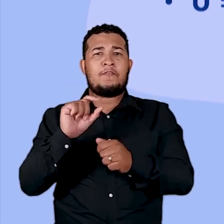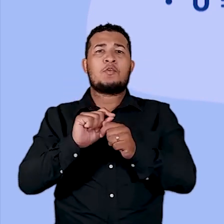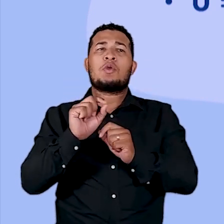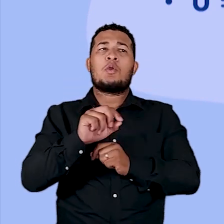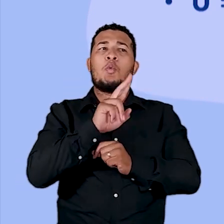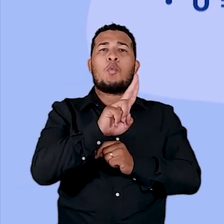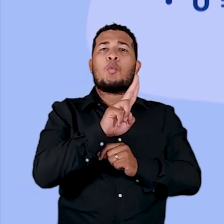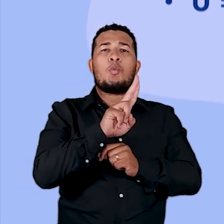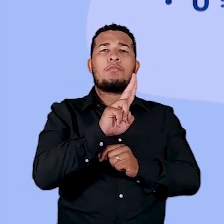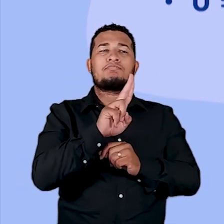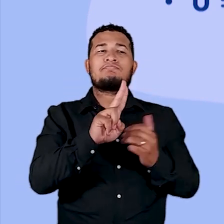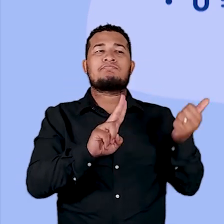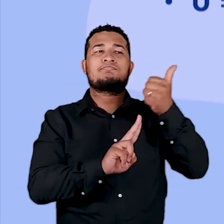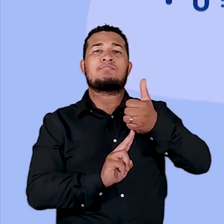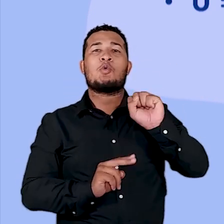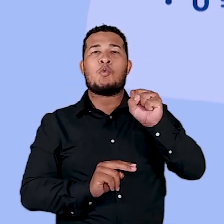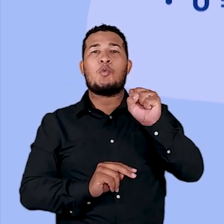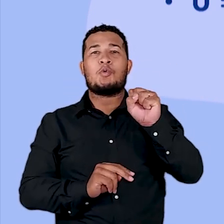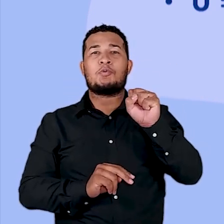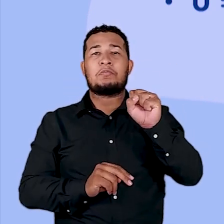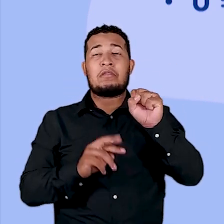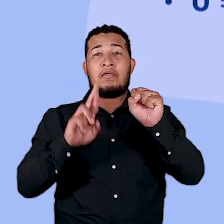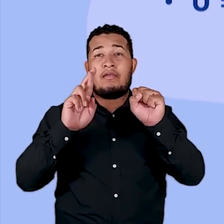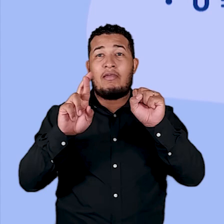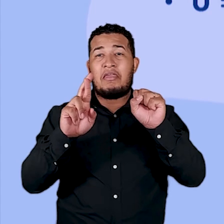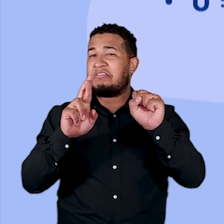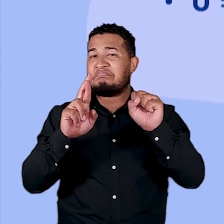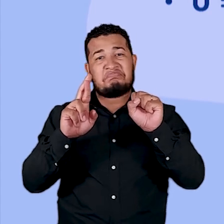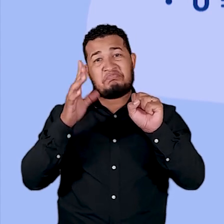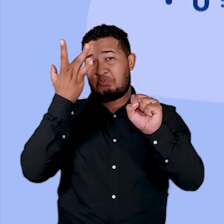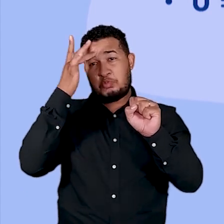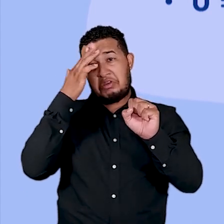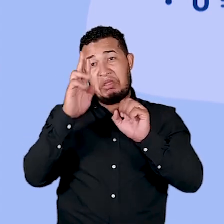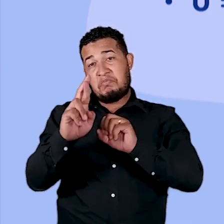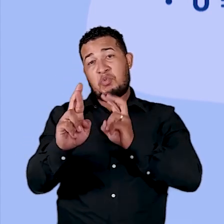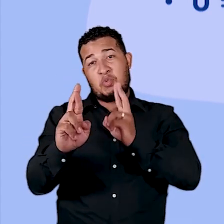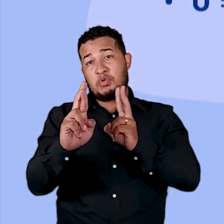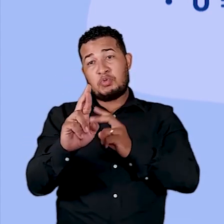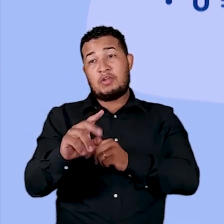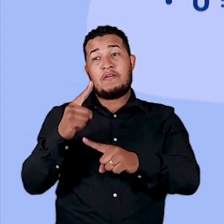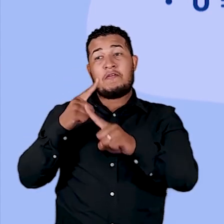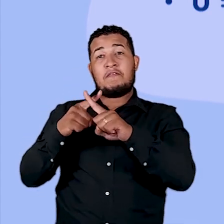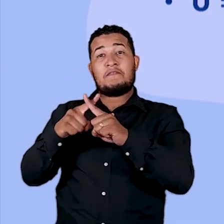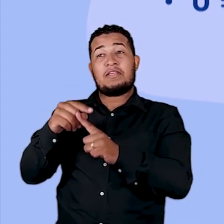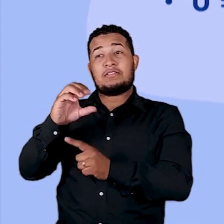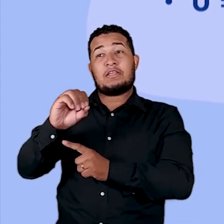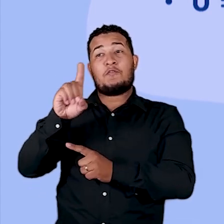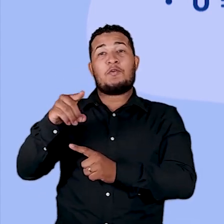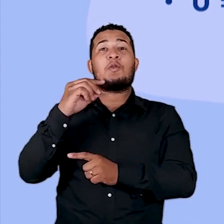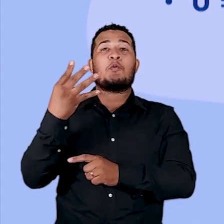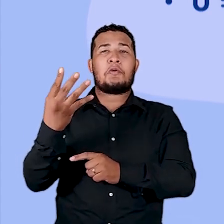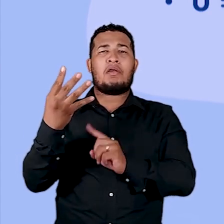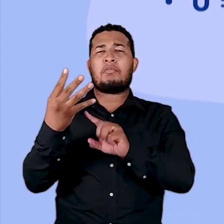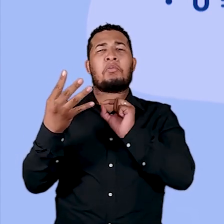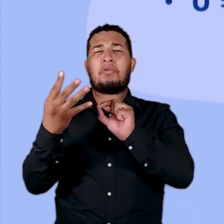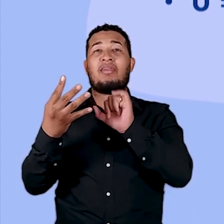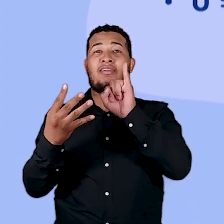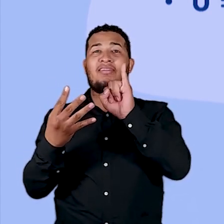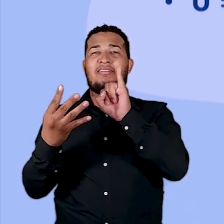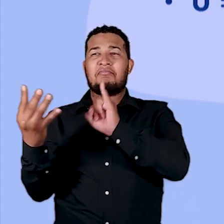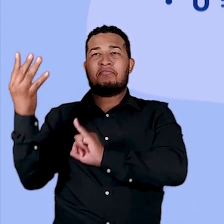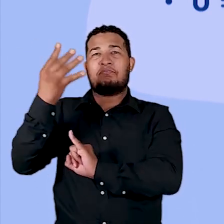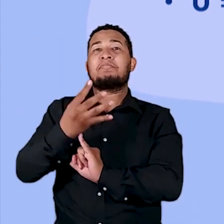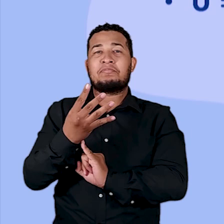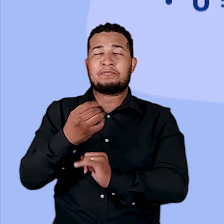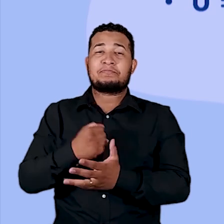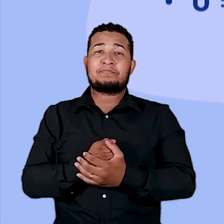que, no lugar de U, coloco 8 igual a R, que eu não sei quanto que é, então deixo o R, vezes 0,4 amperes.